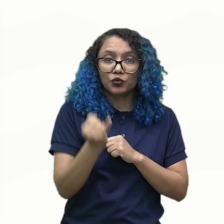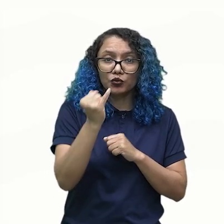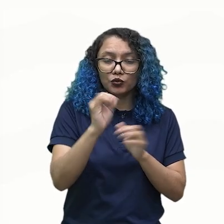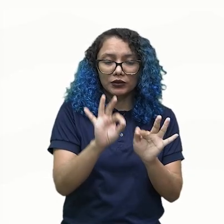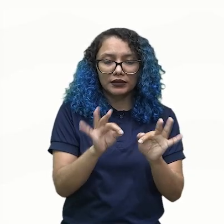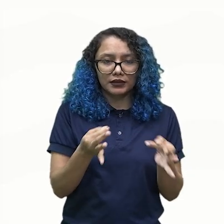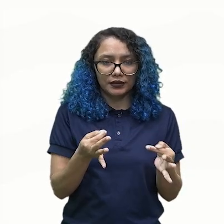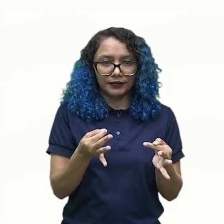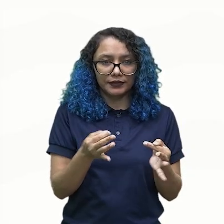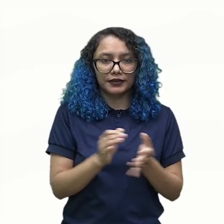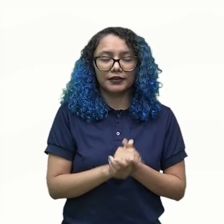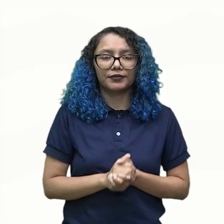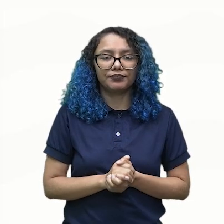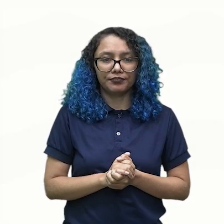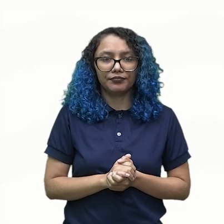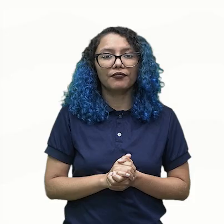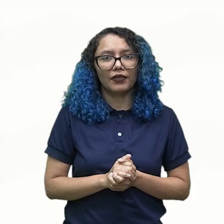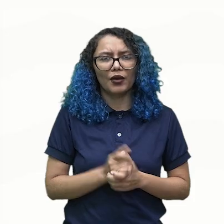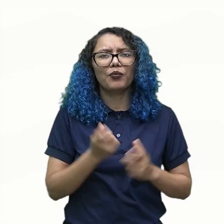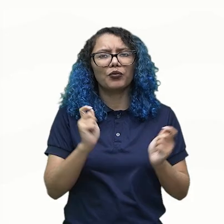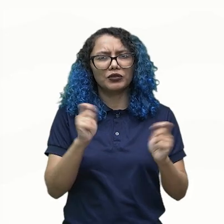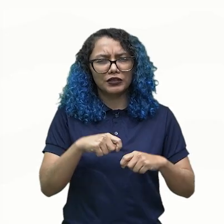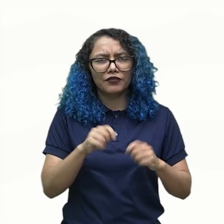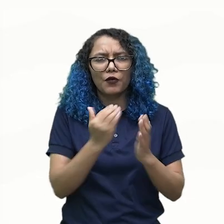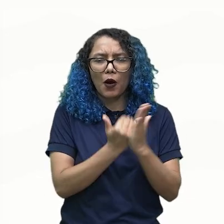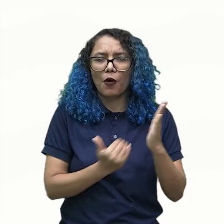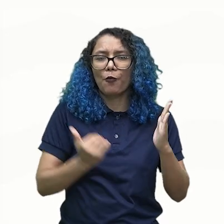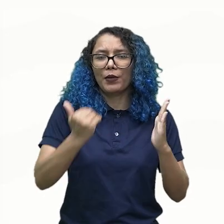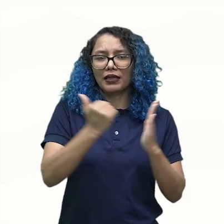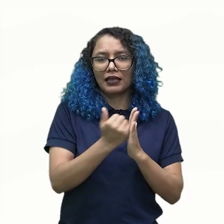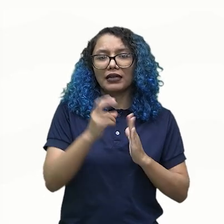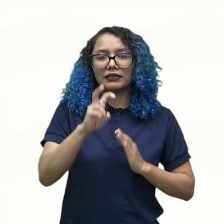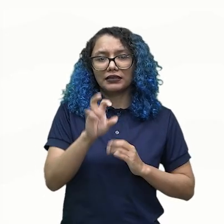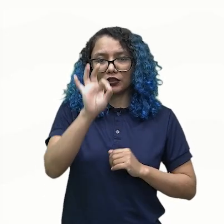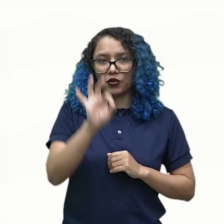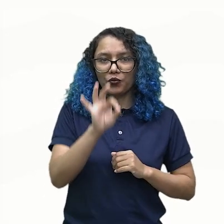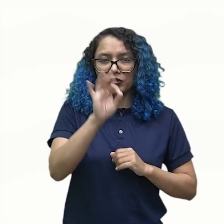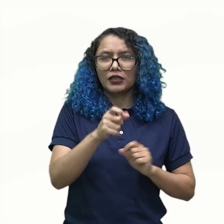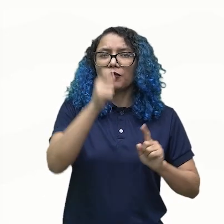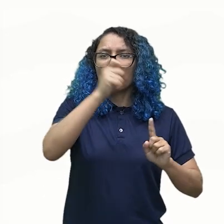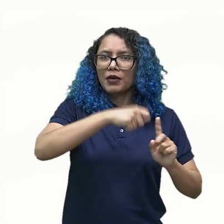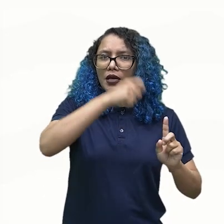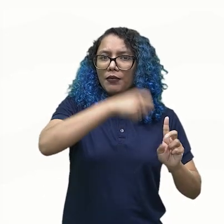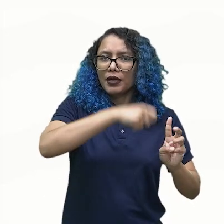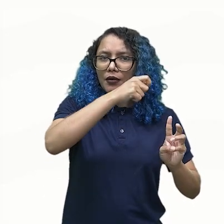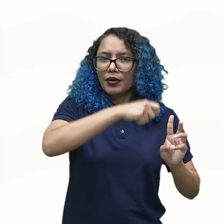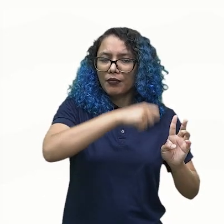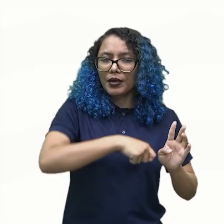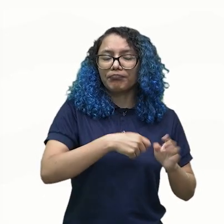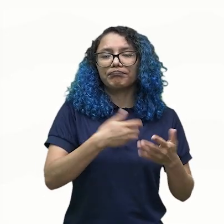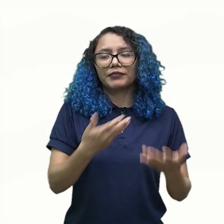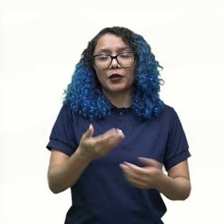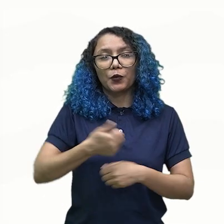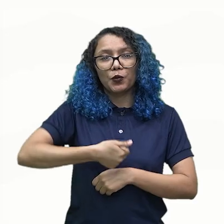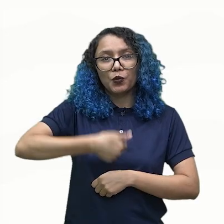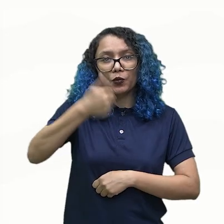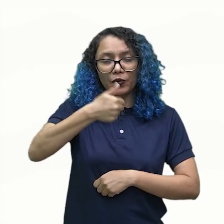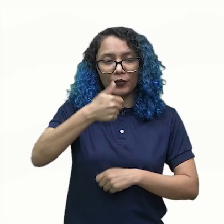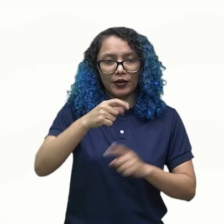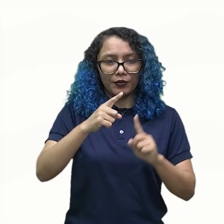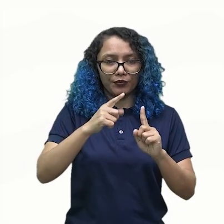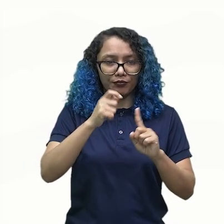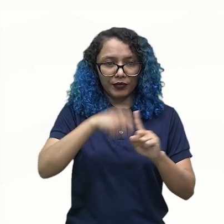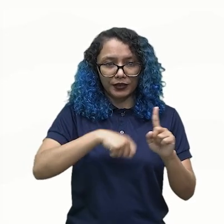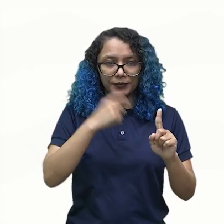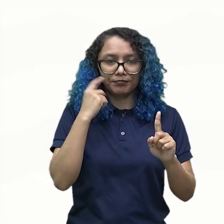tem um rendimento de 5% ao mês, beleza? No primeiro mês, o que